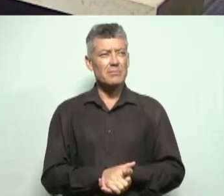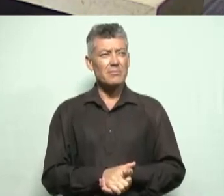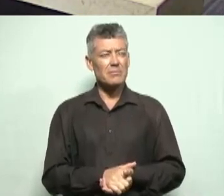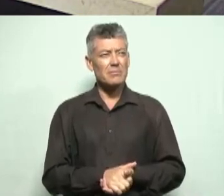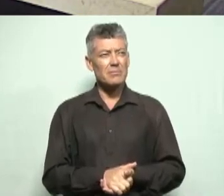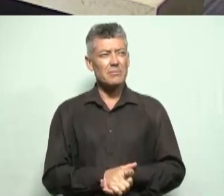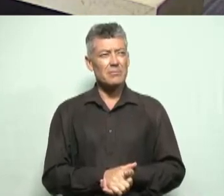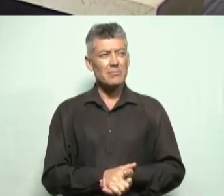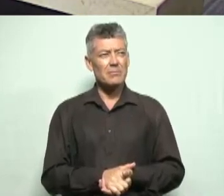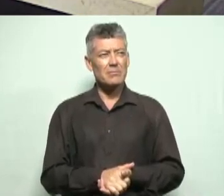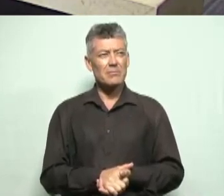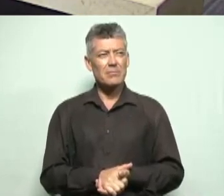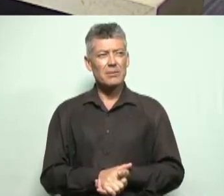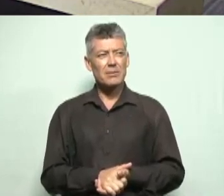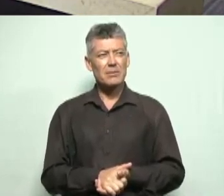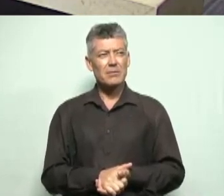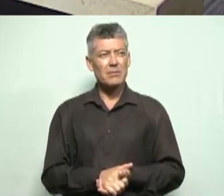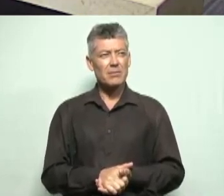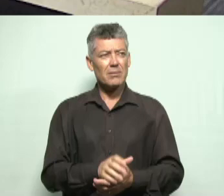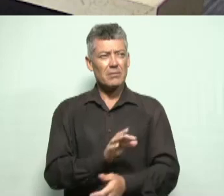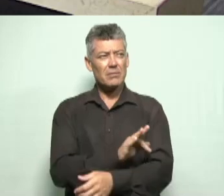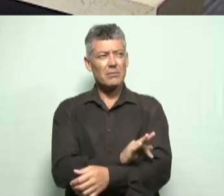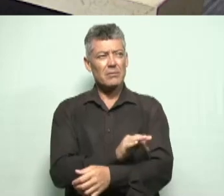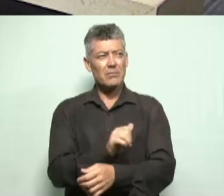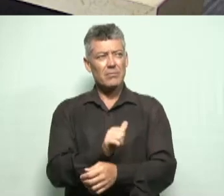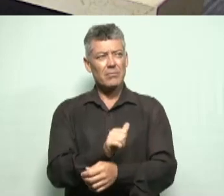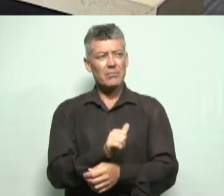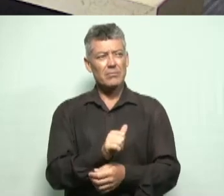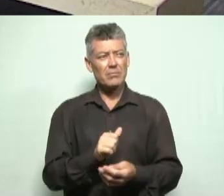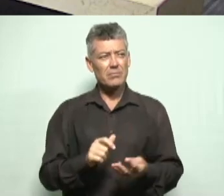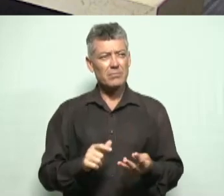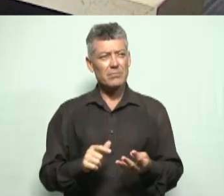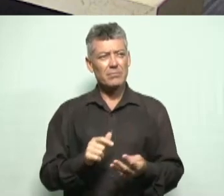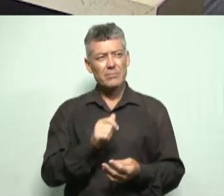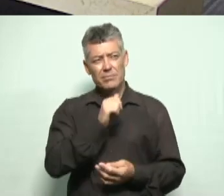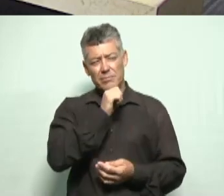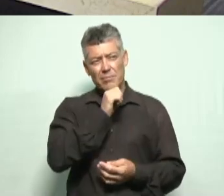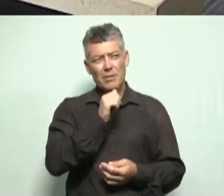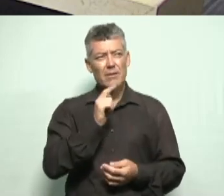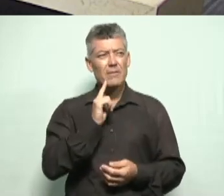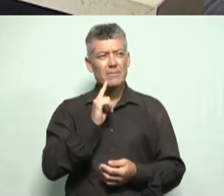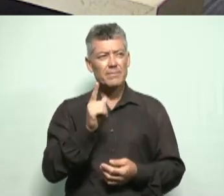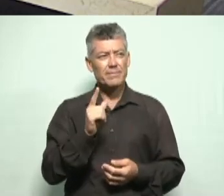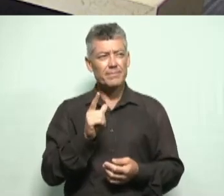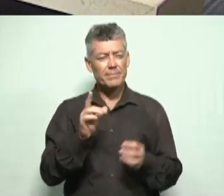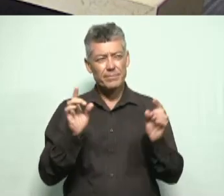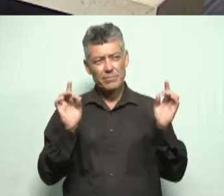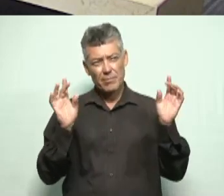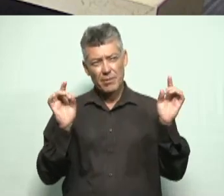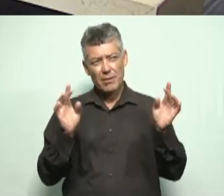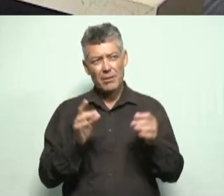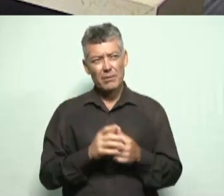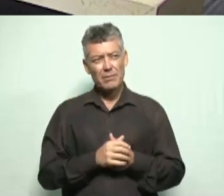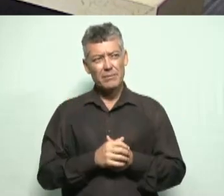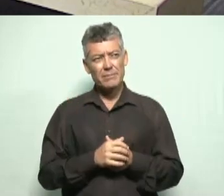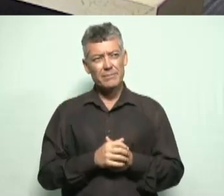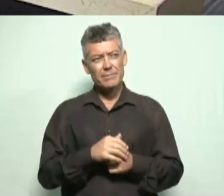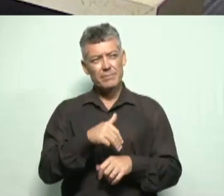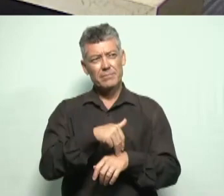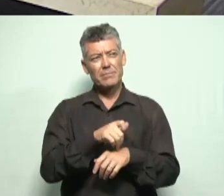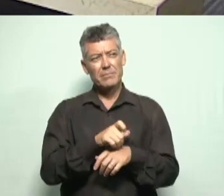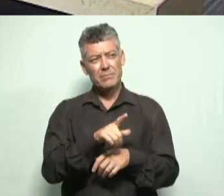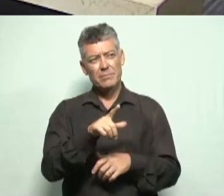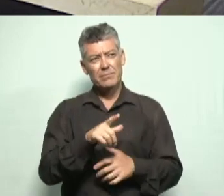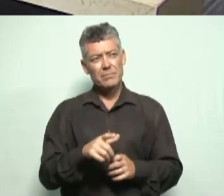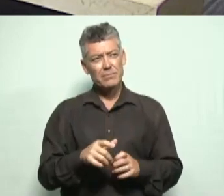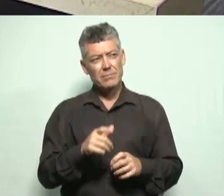Parabéns a Felipe aí, vereador Anderson Lopes também, fizeram pronunciamentos importantes, em especial ao vereador Milclay Leite sobre